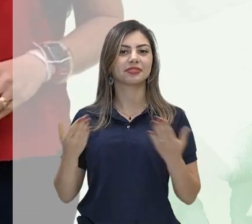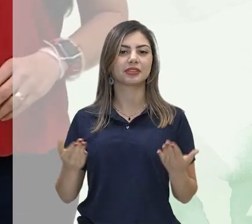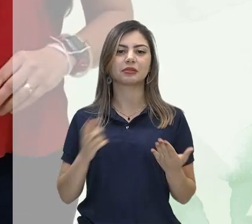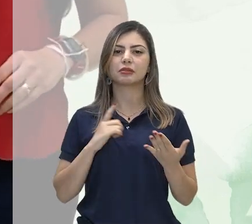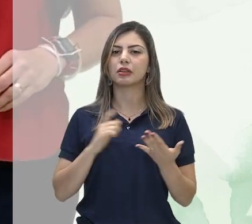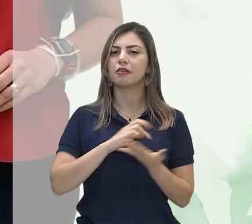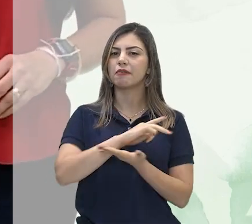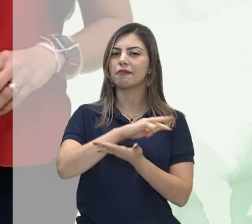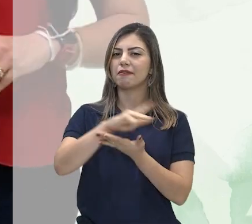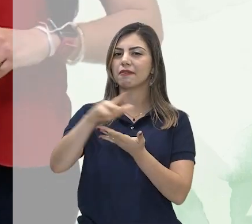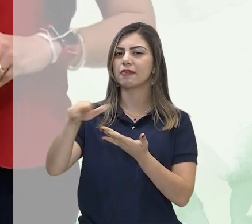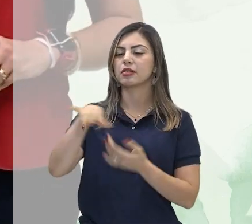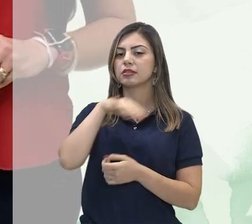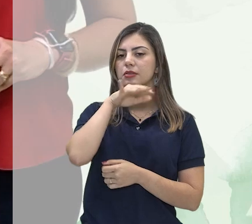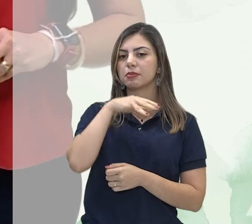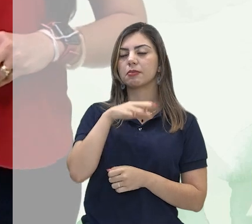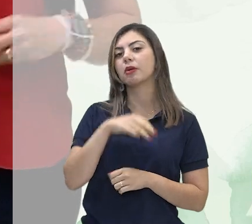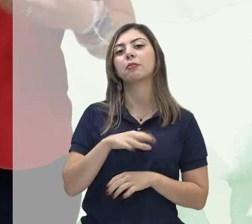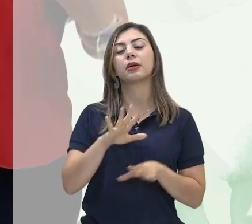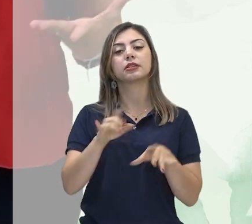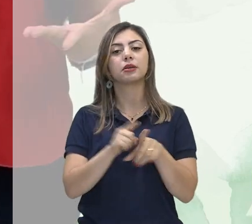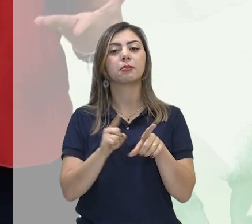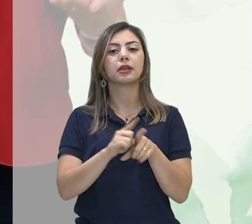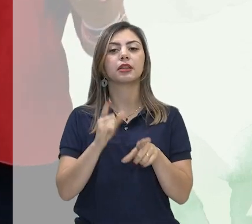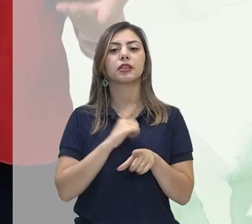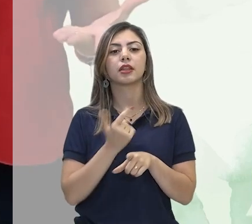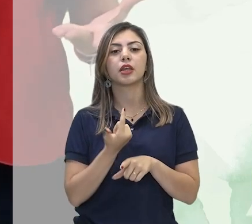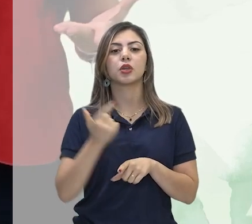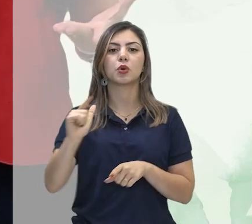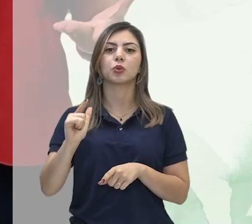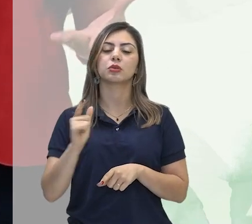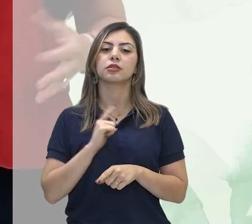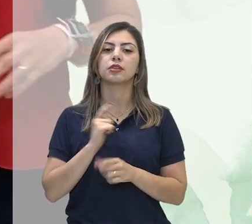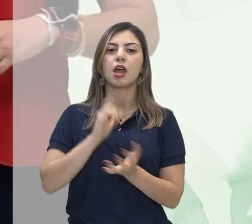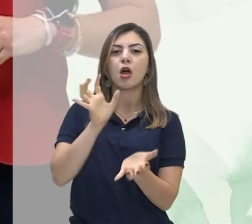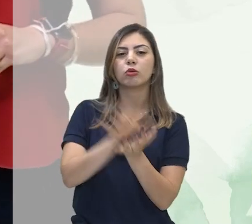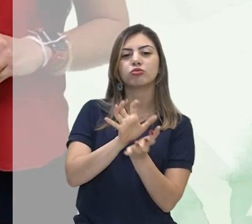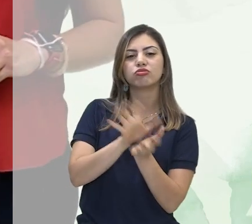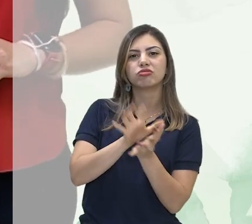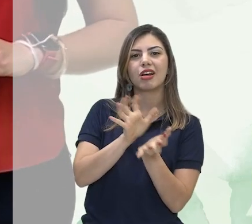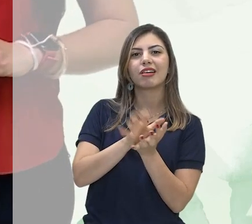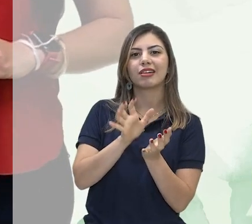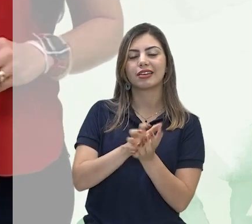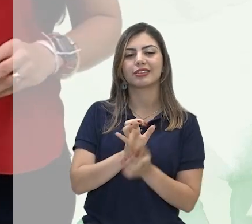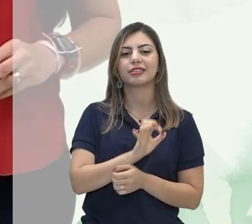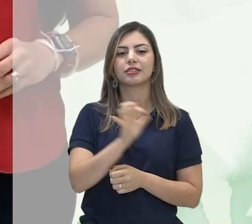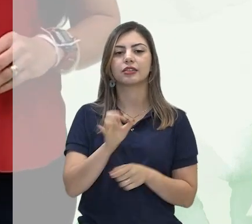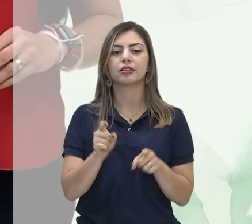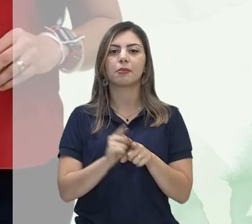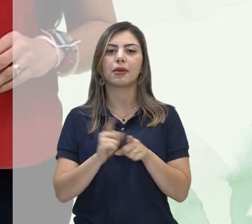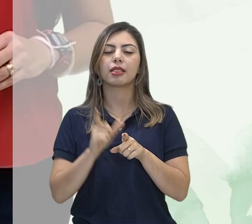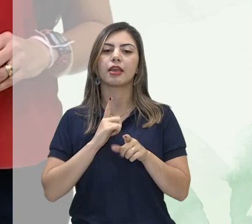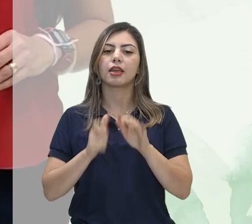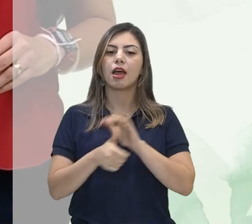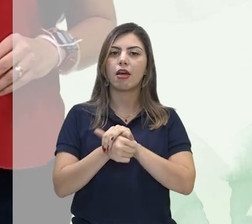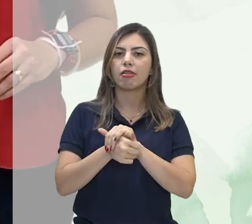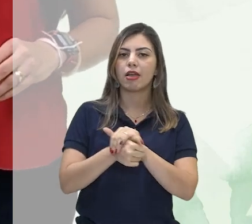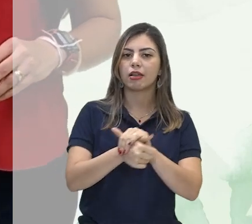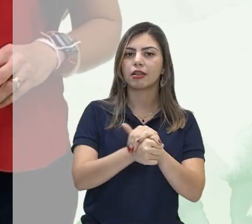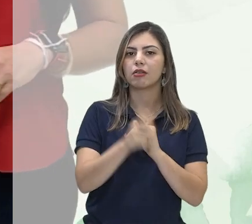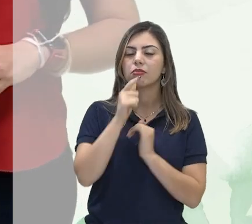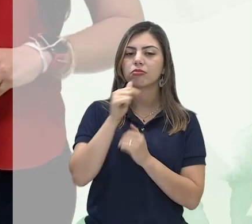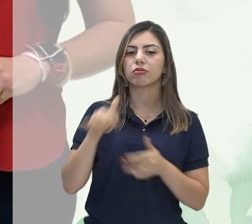d'água. Nos répteis podemos citar o nosso grande jacaré-açu, né? Nós temos também a nossa tartaruga de rio, que